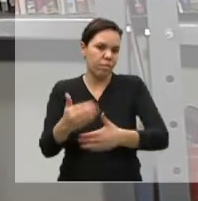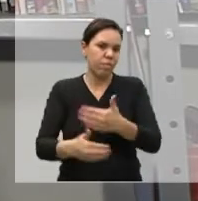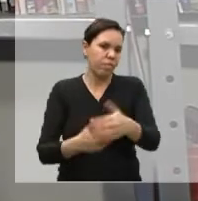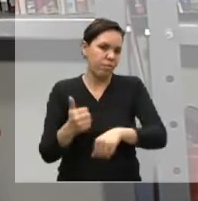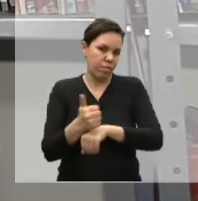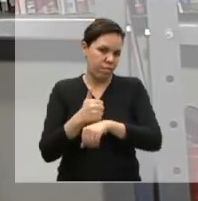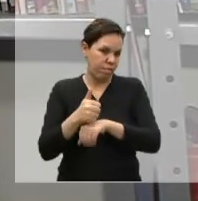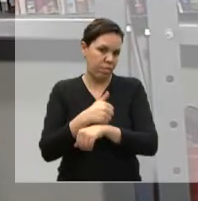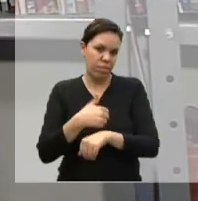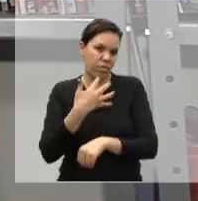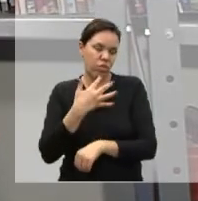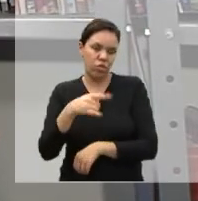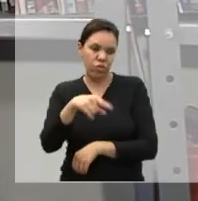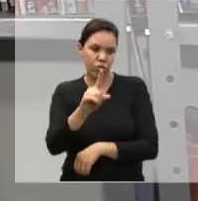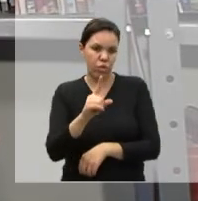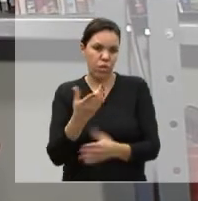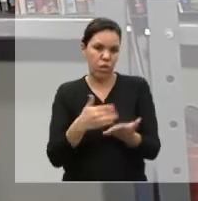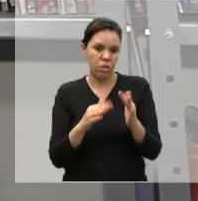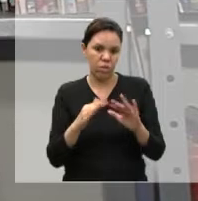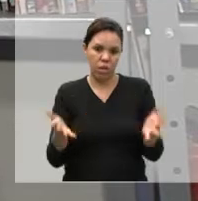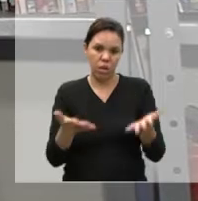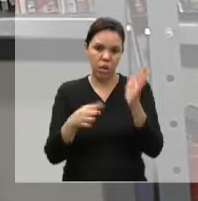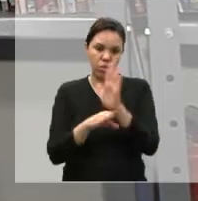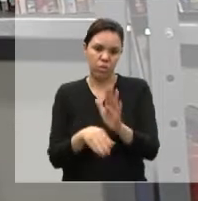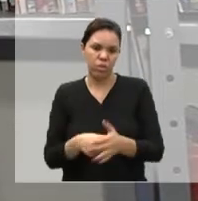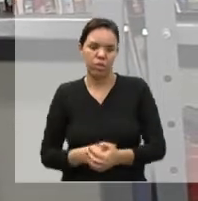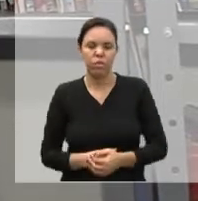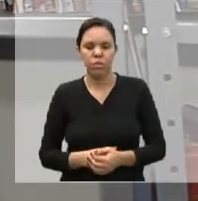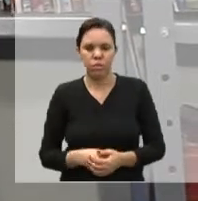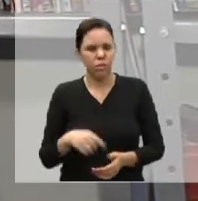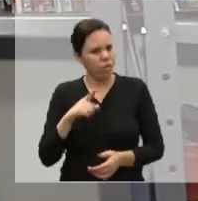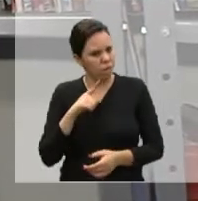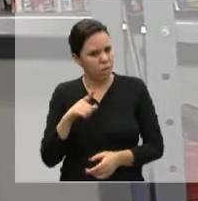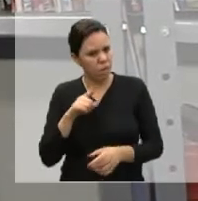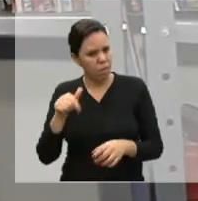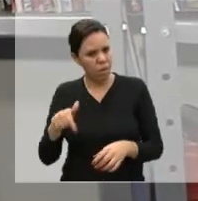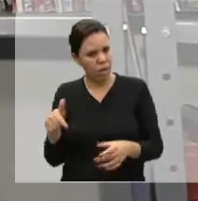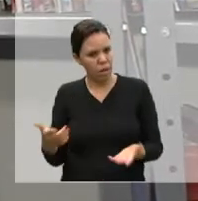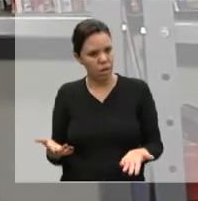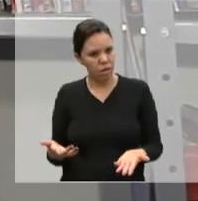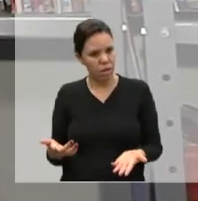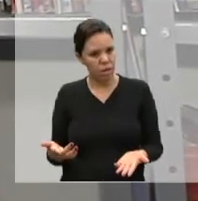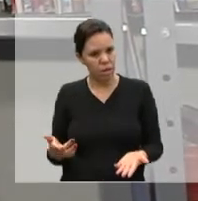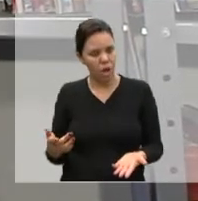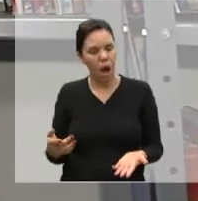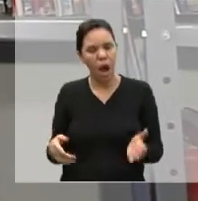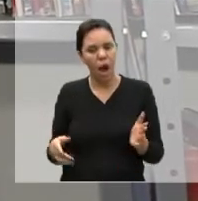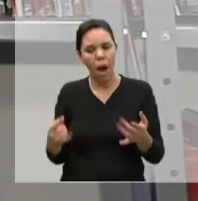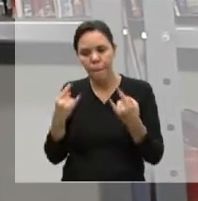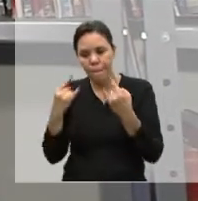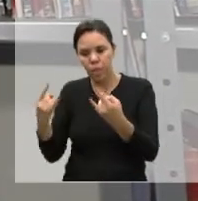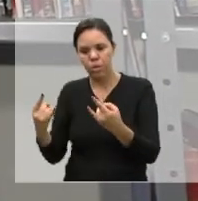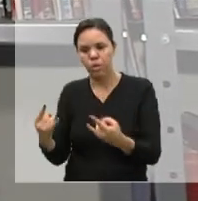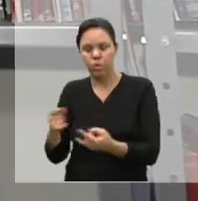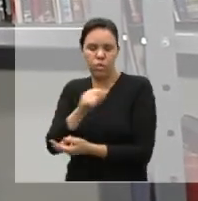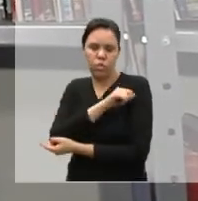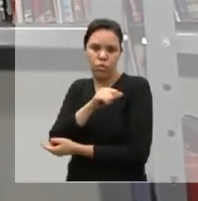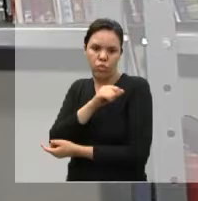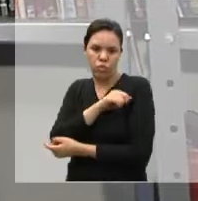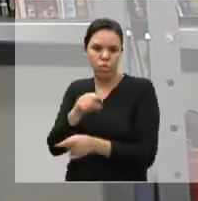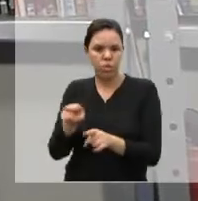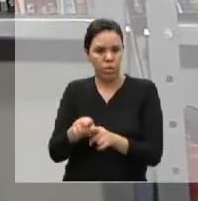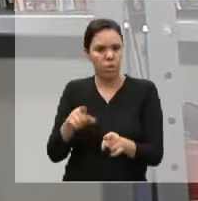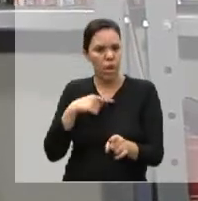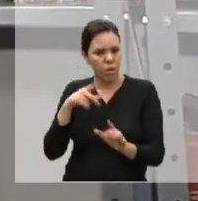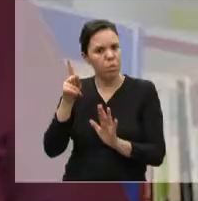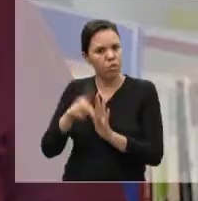à universidade, à Unicamp, que é uma das melhores da América Latina. Esse tipo de iniciativa também é importante? É extremamente importante, porque